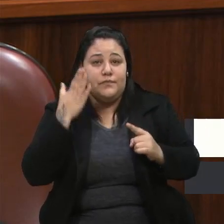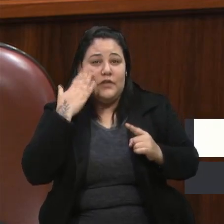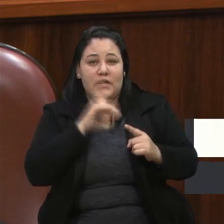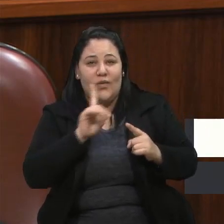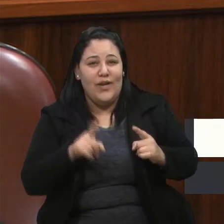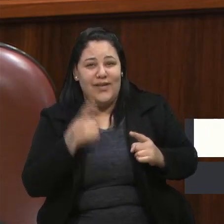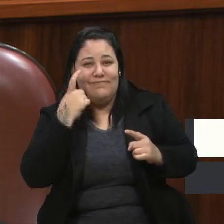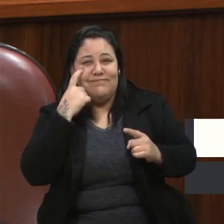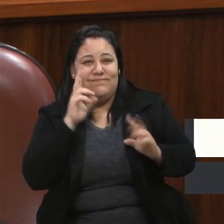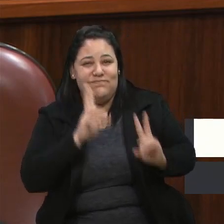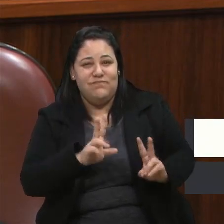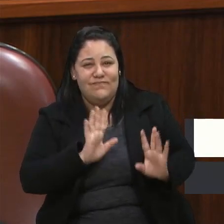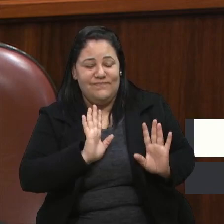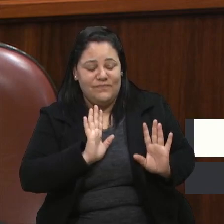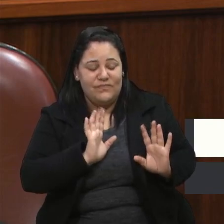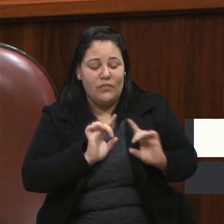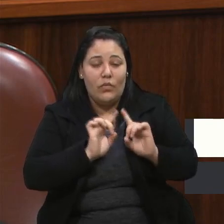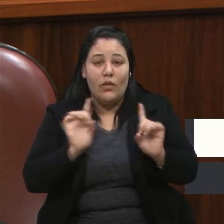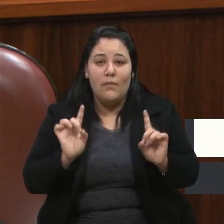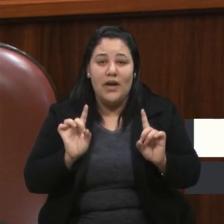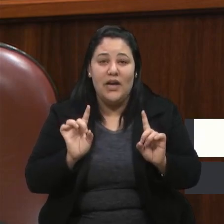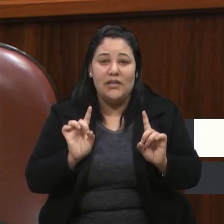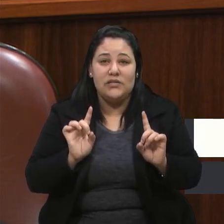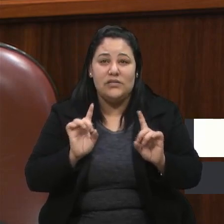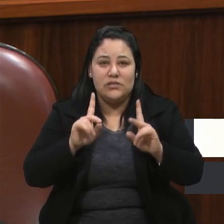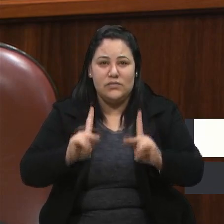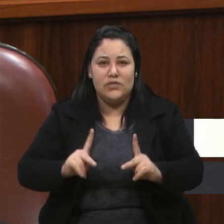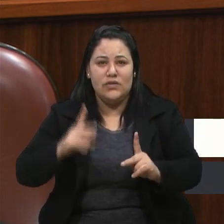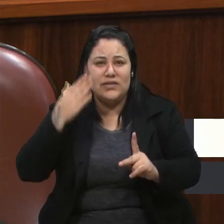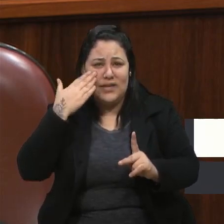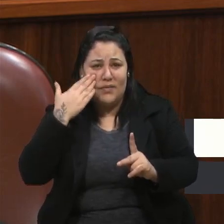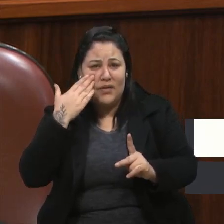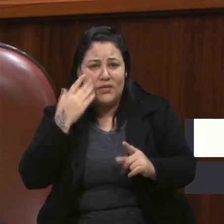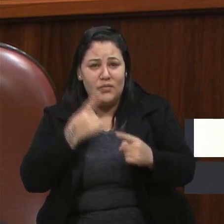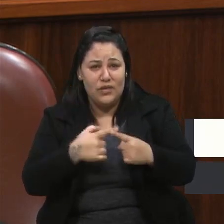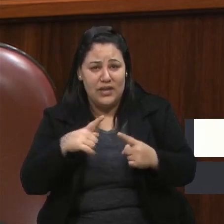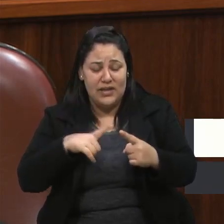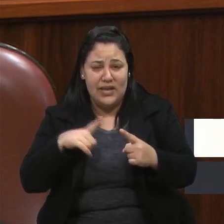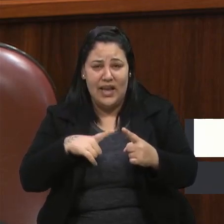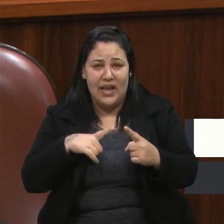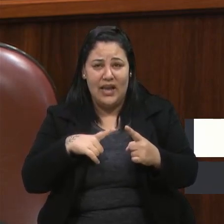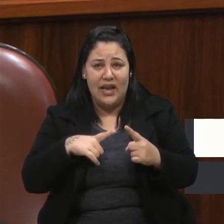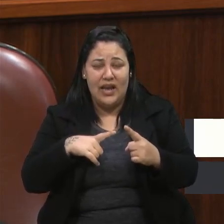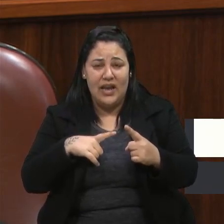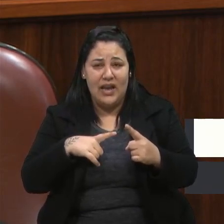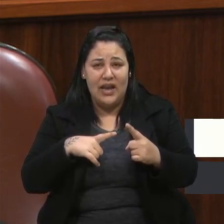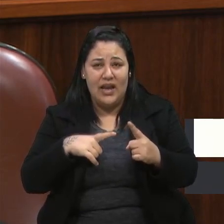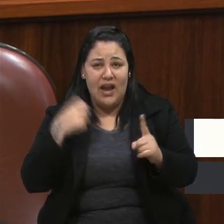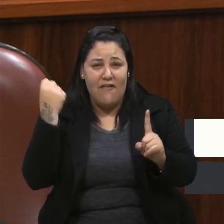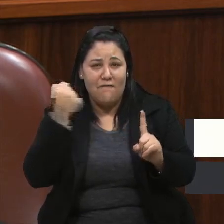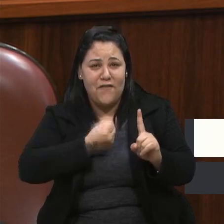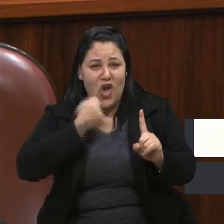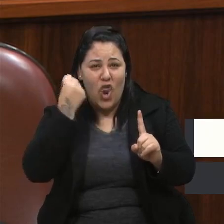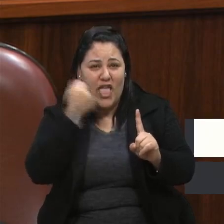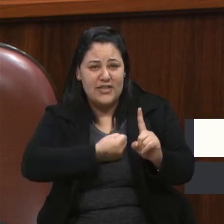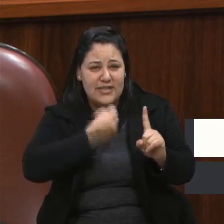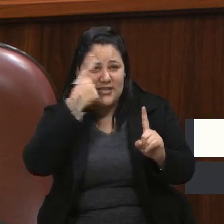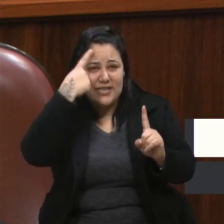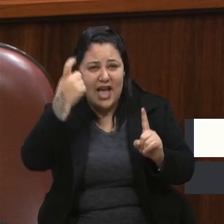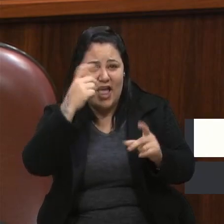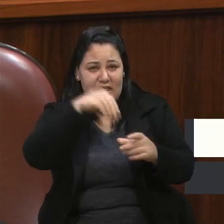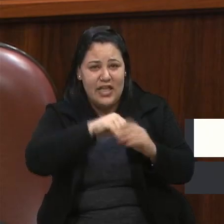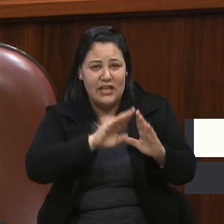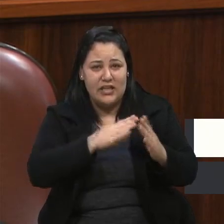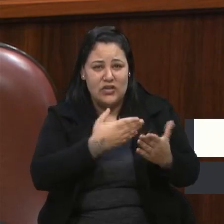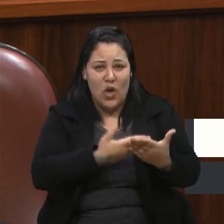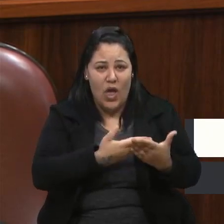visão, tá? Mas as pessoas sabem por que está tendo essas violências na escola? As pessoas sabem quais